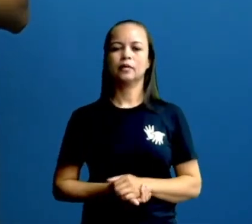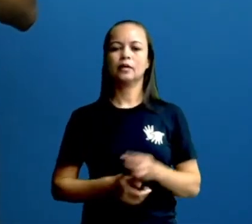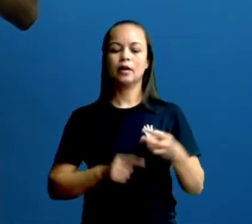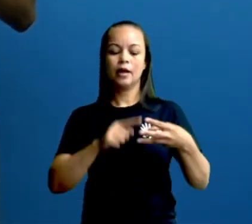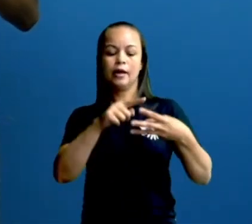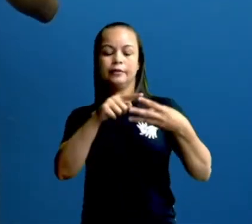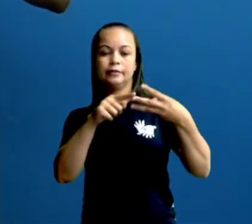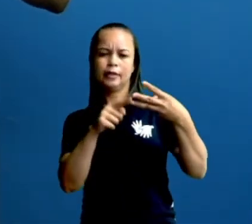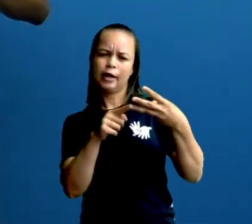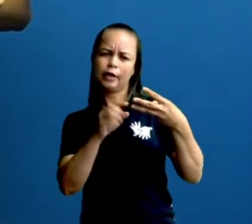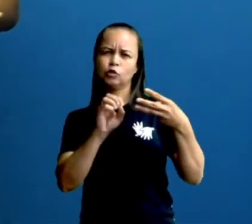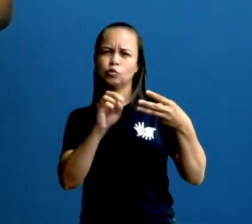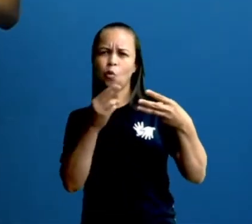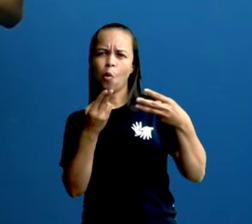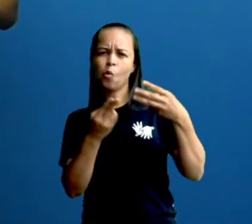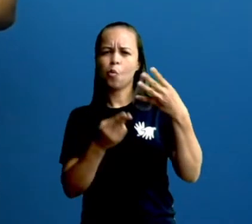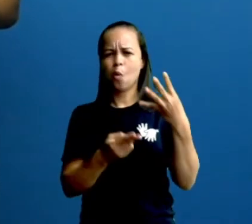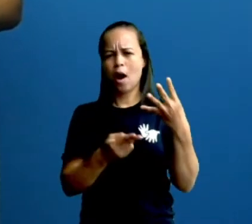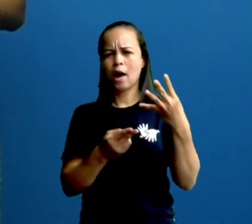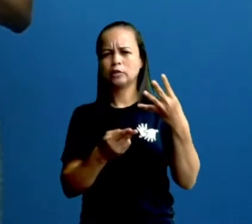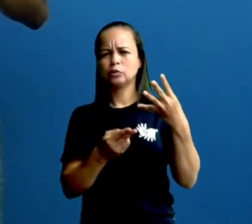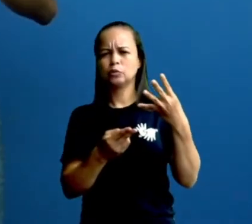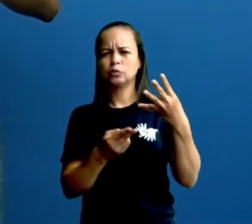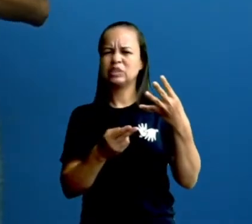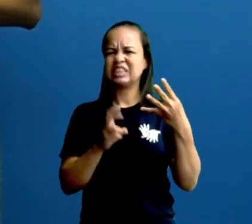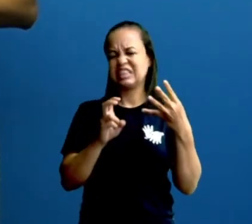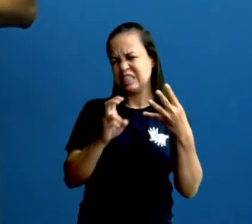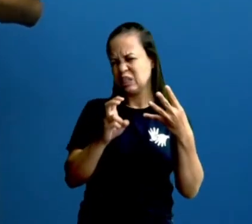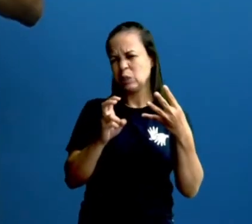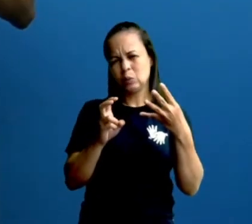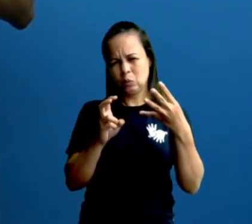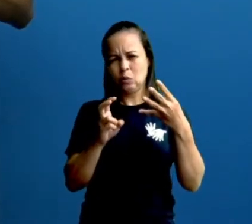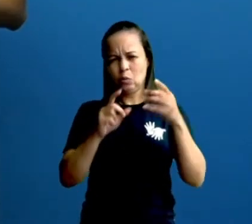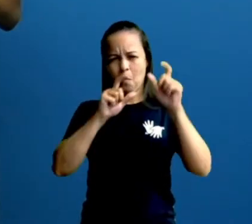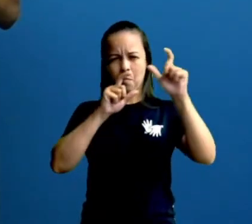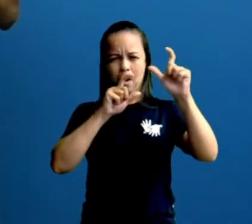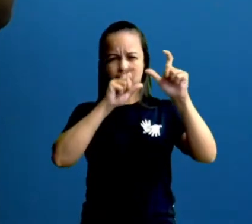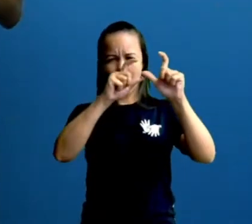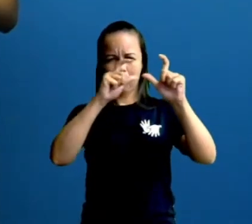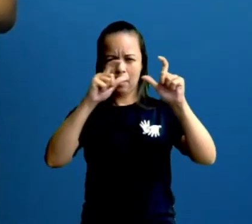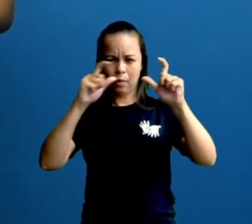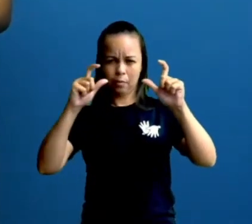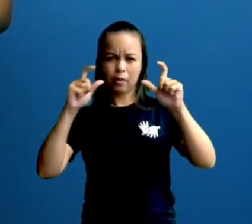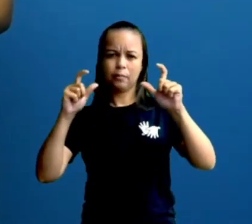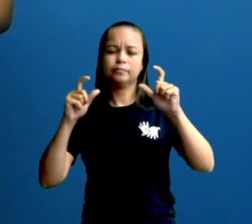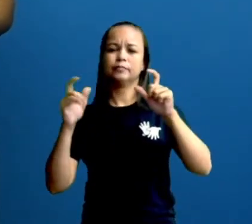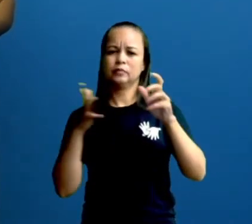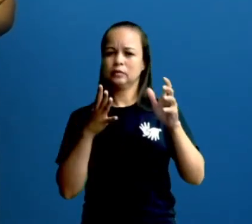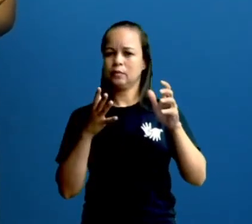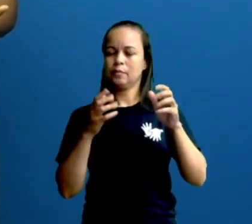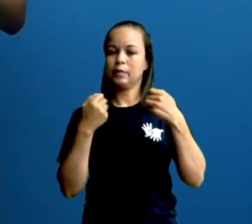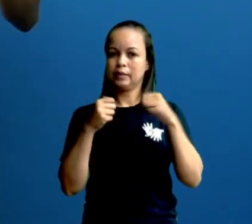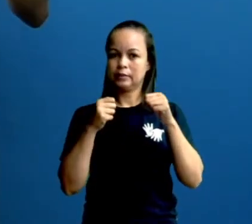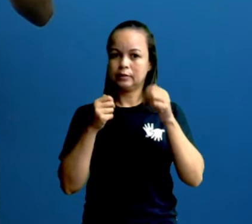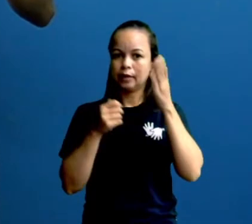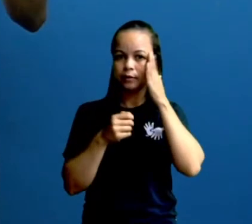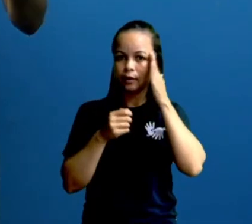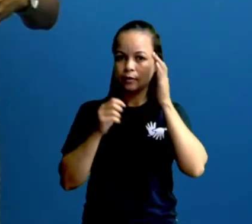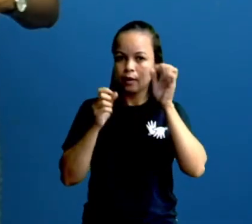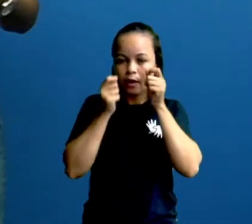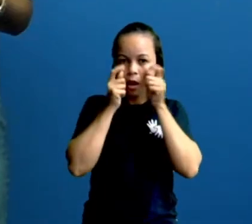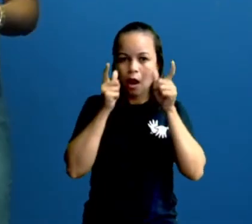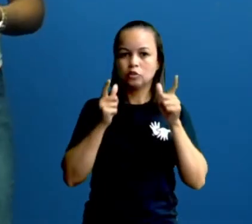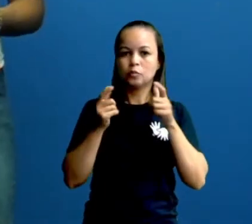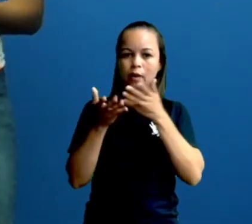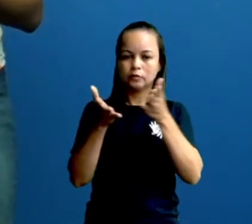Apresenta de 3 a 4, no máximo 5 quadrinhos. Então, a gente precisa ficar ligadinho nessa formação. Tem sempre